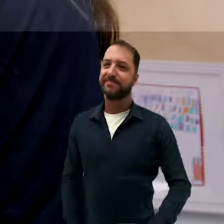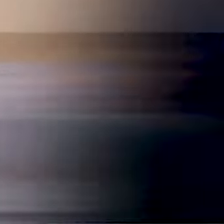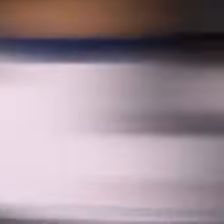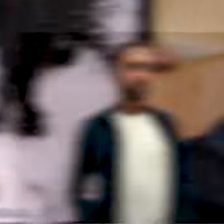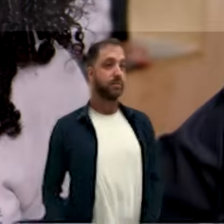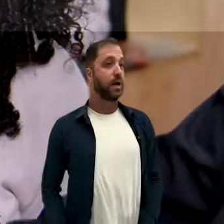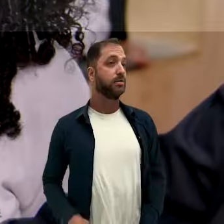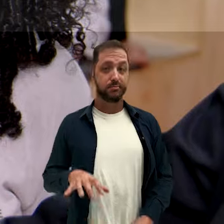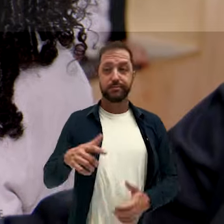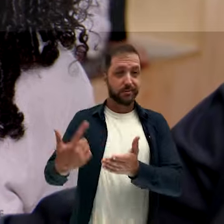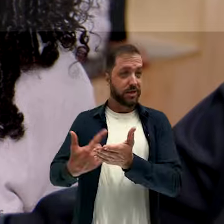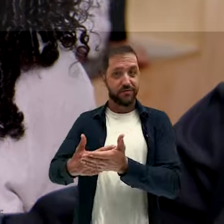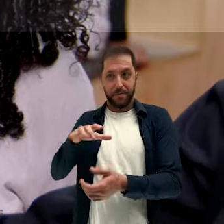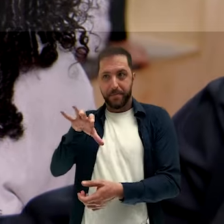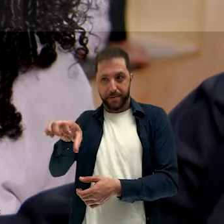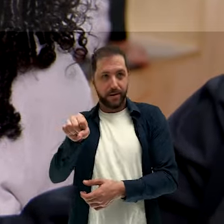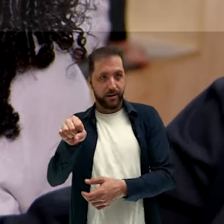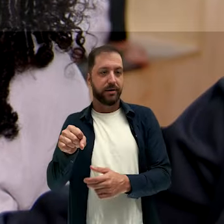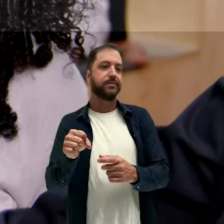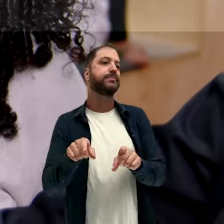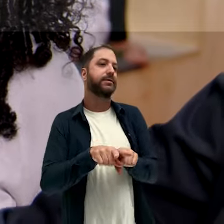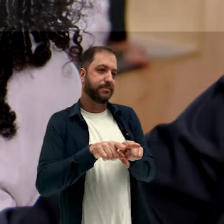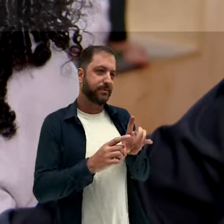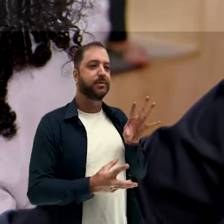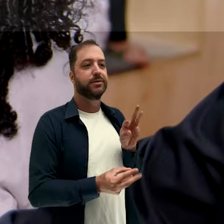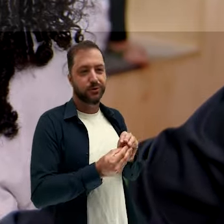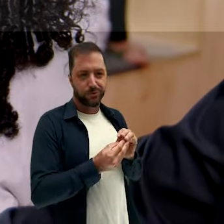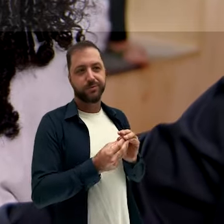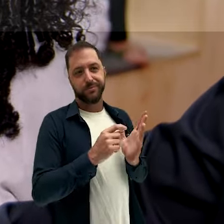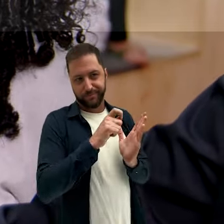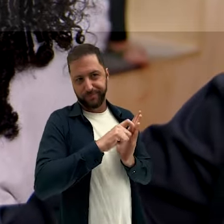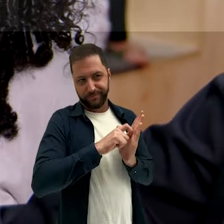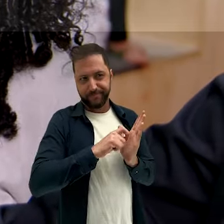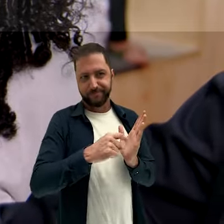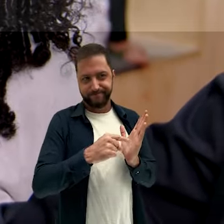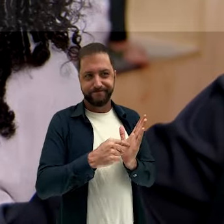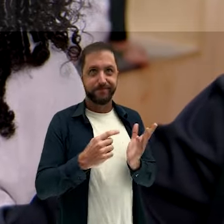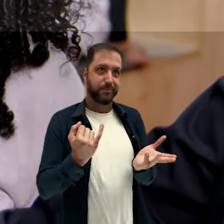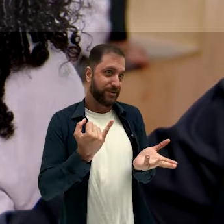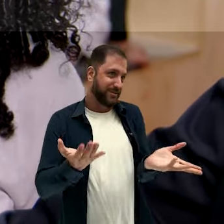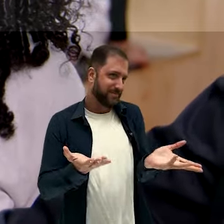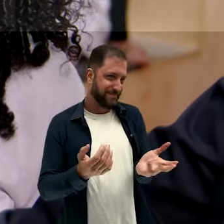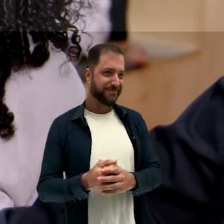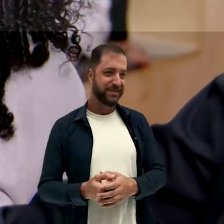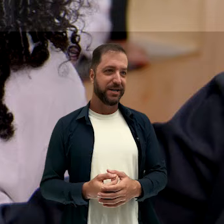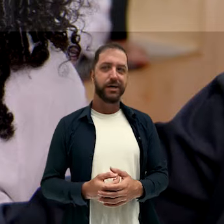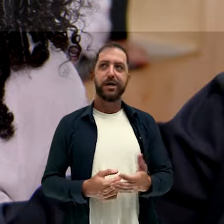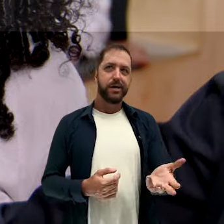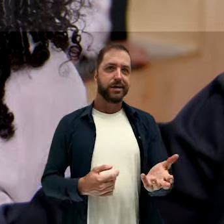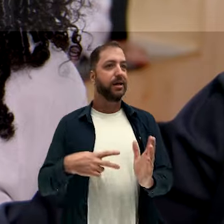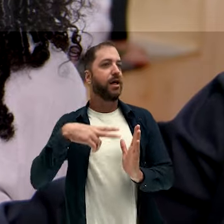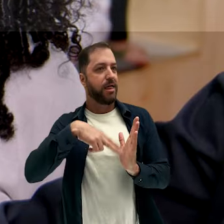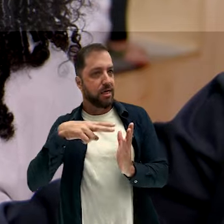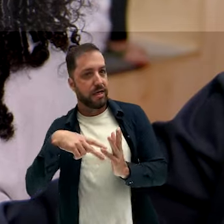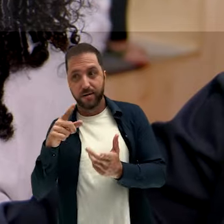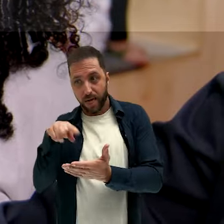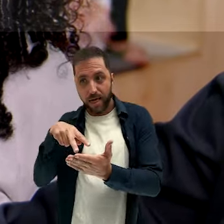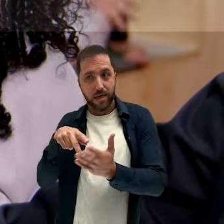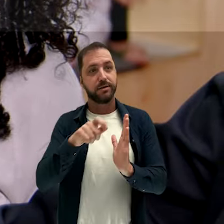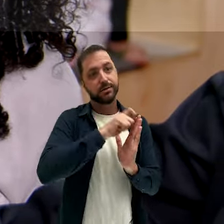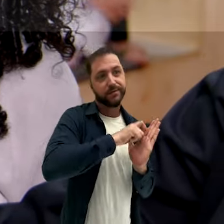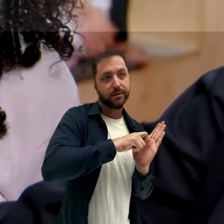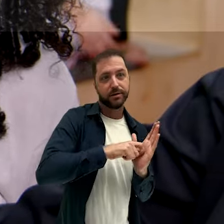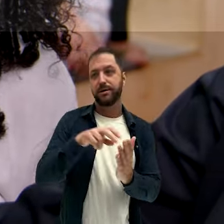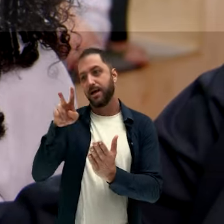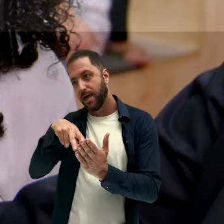livro. E a gente pega um livro, a gente pega a resenha, claro, né? Não pode faltar, e a gente vai lendo